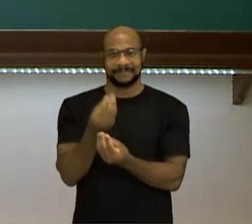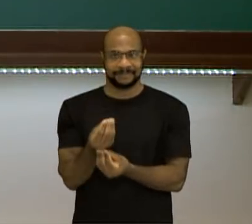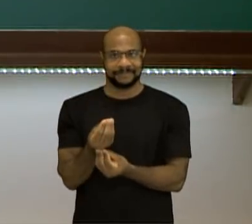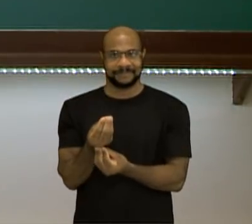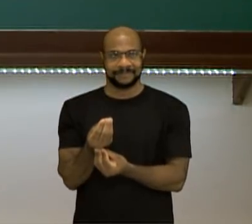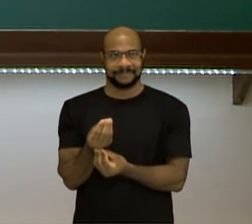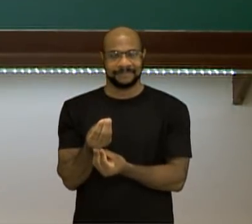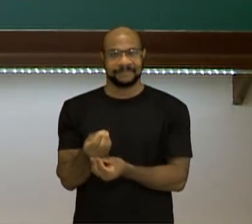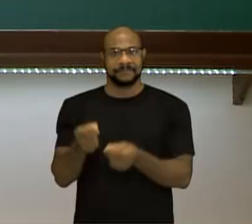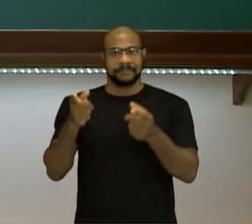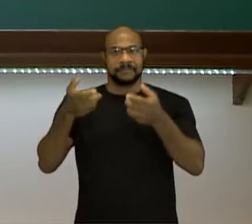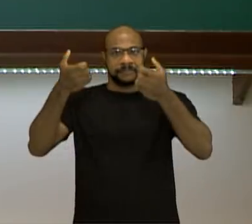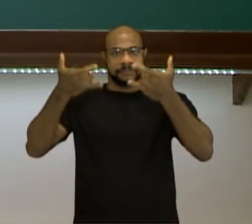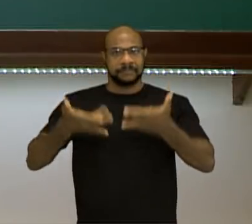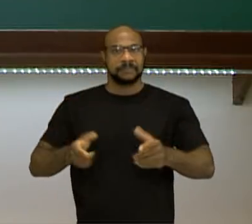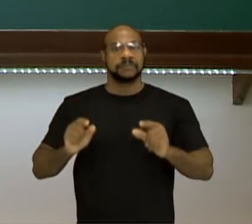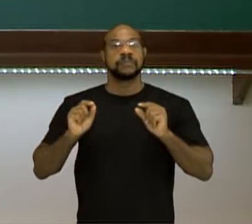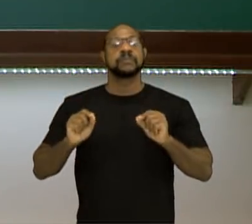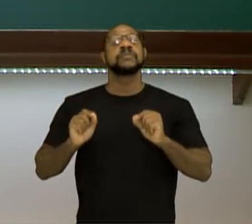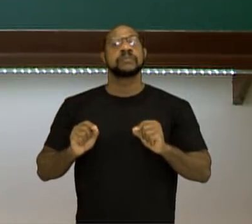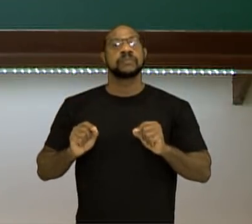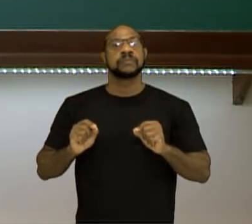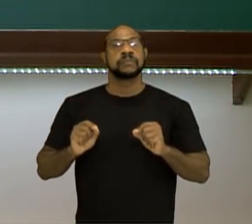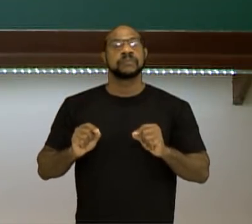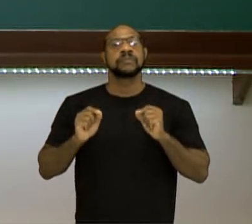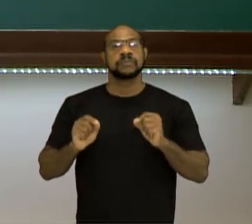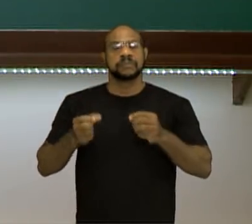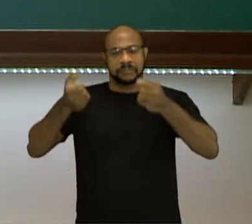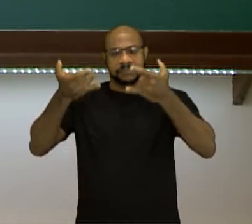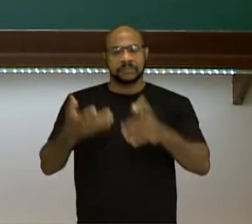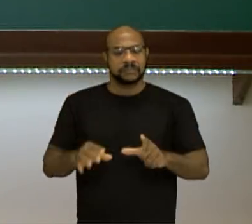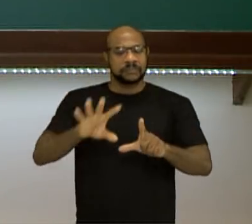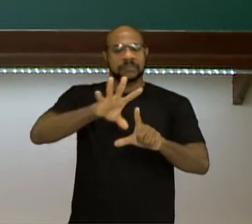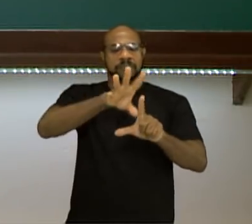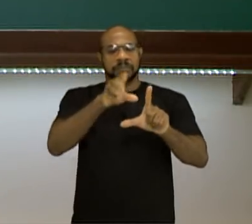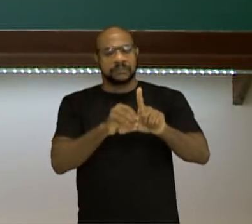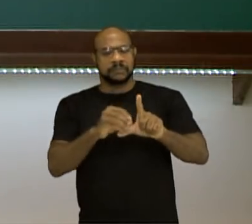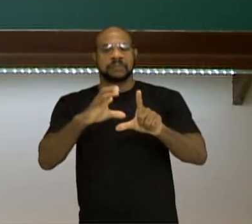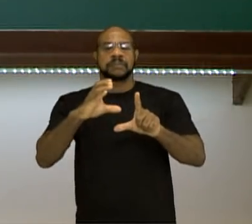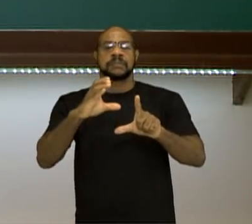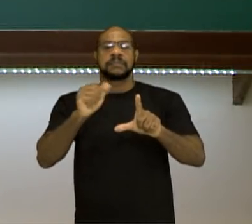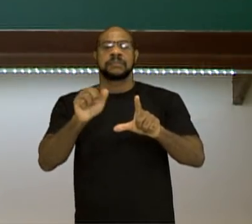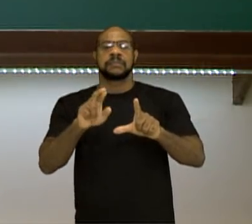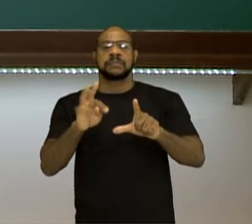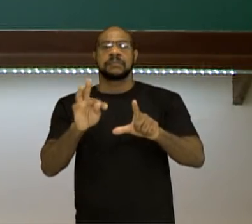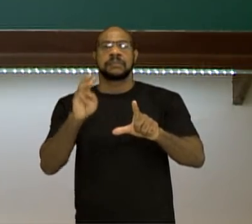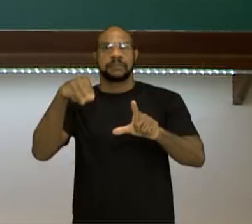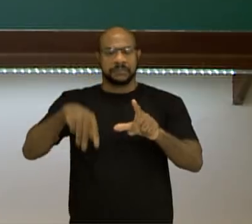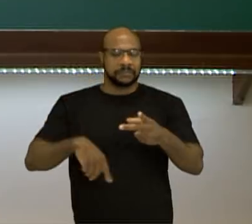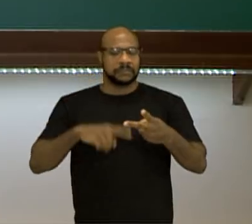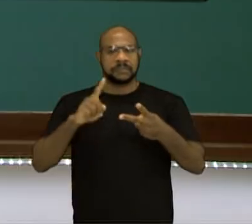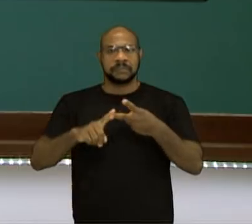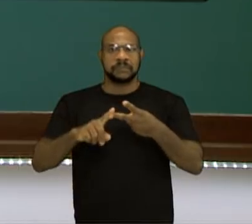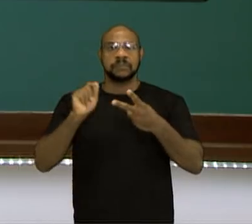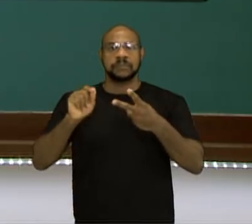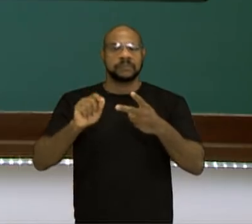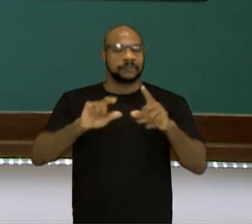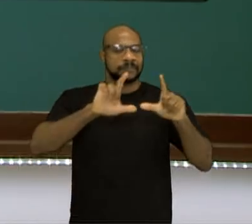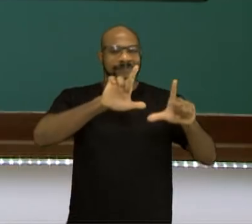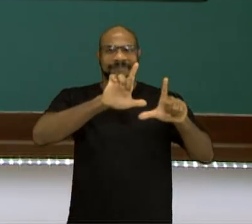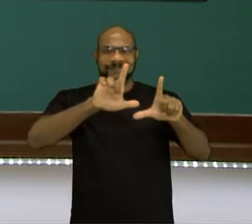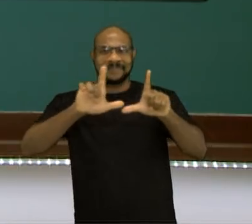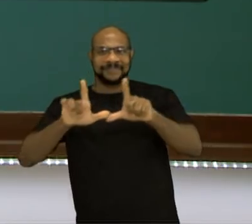onde falaremos sobre a linguagem do cartoon e dos quadrinhos. Quais são